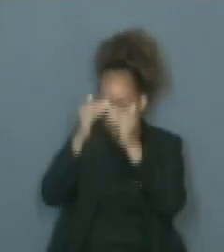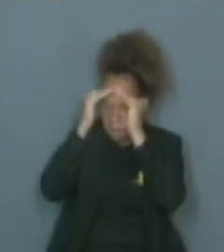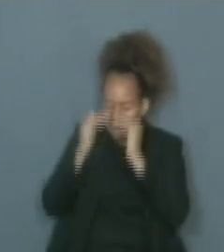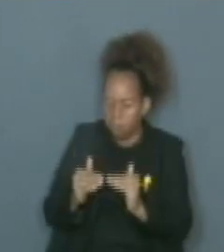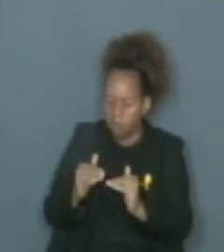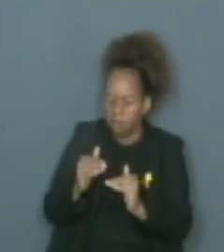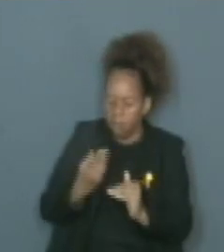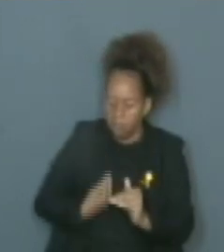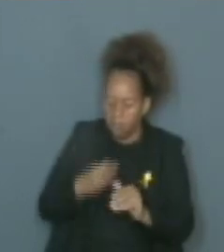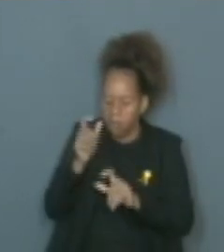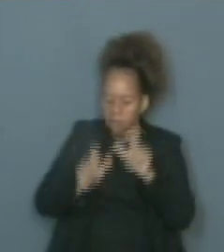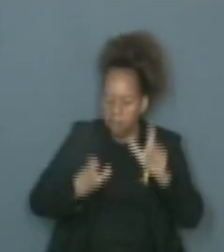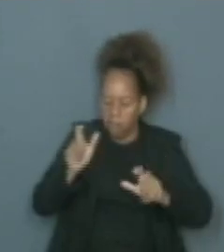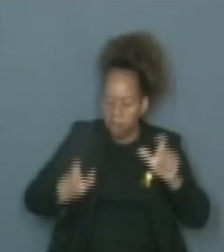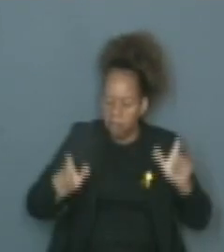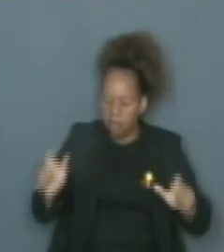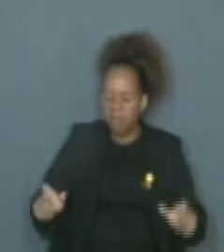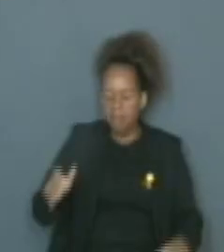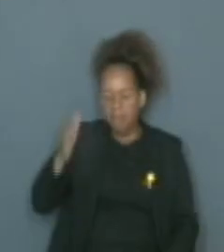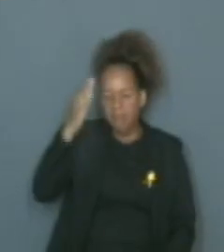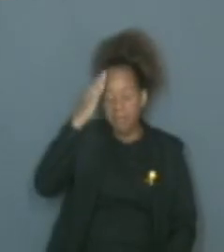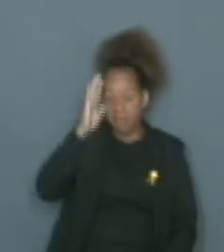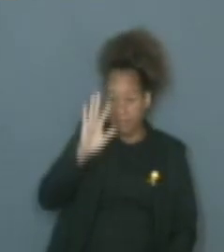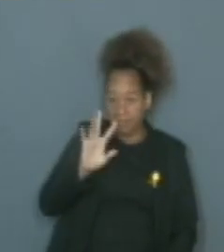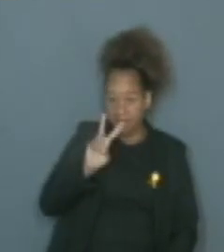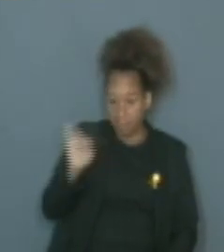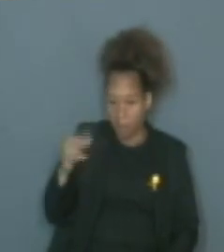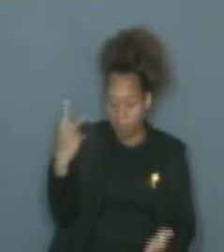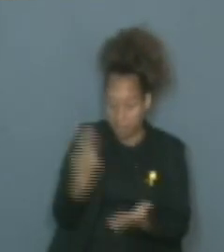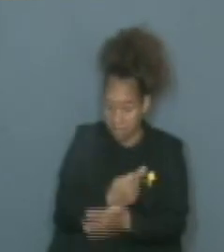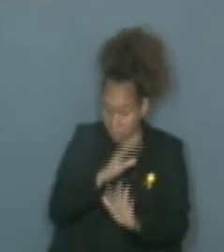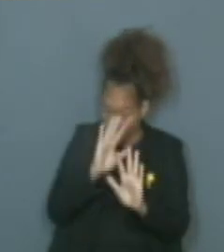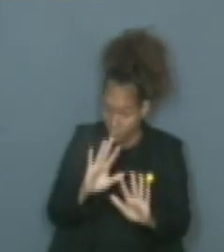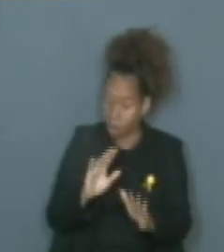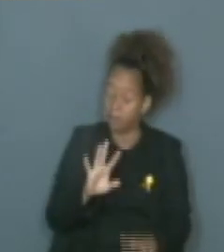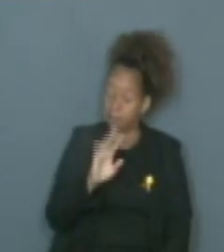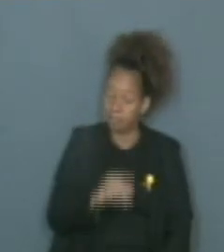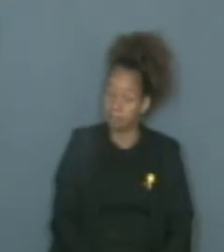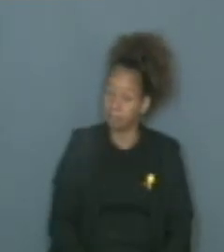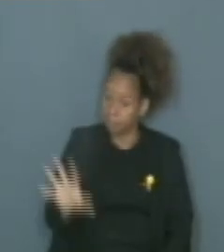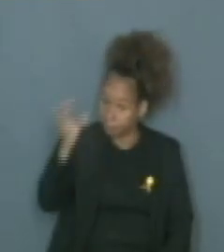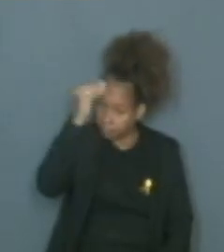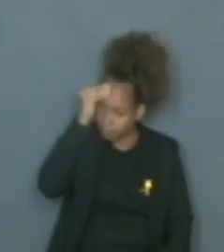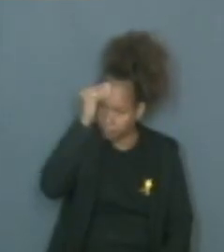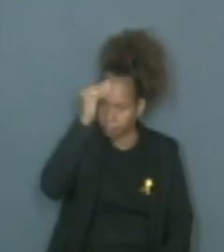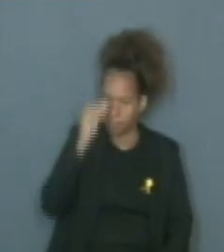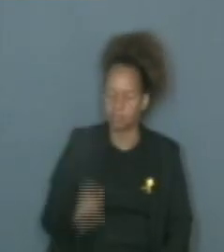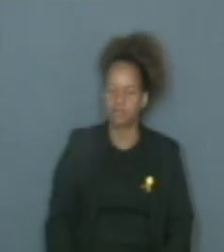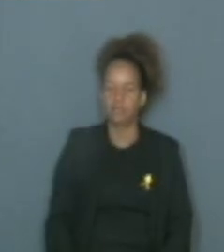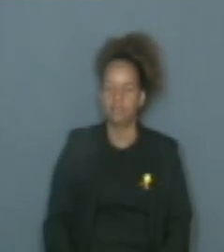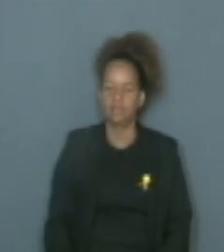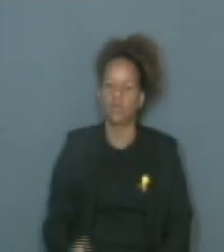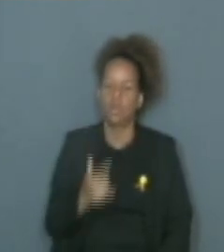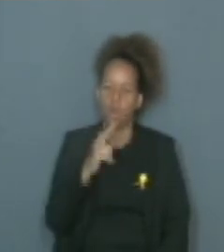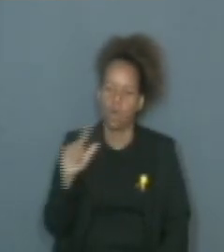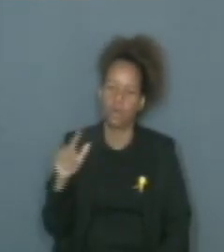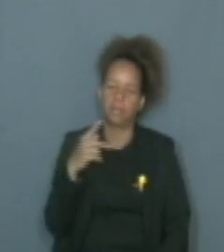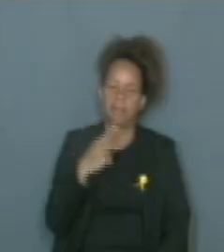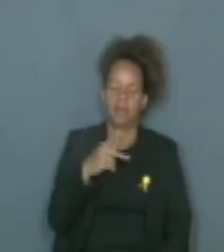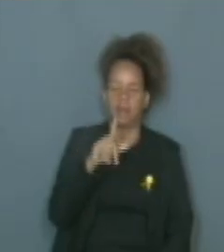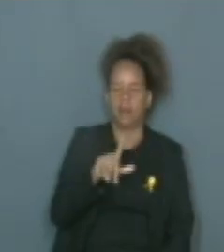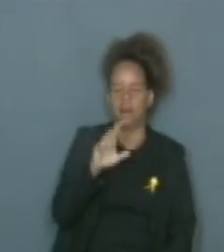das pessoas. Sabe o que vai acontecer? Escrevam o que eu estou dizendo a vocês. Daqui a pouco vem outro